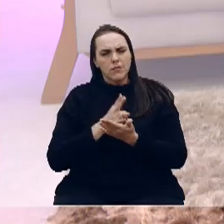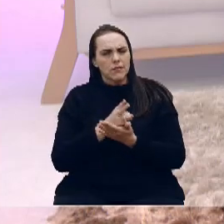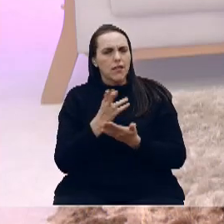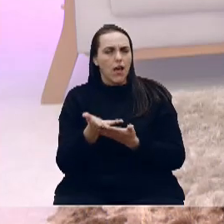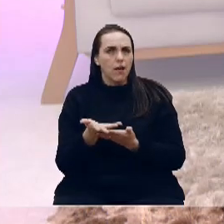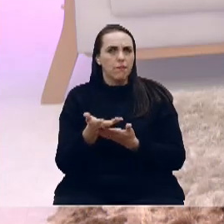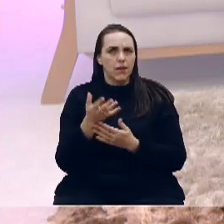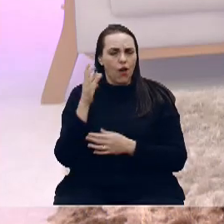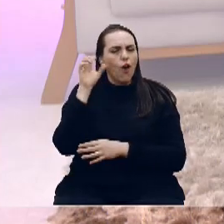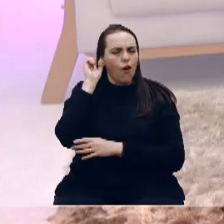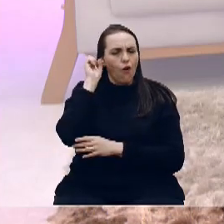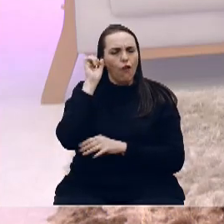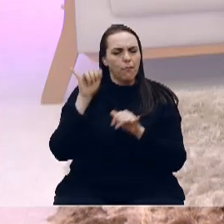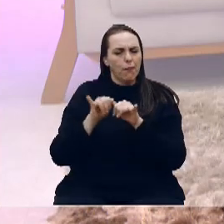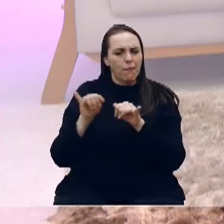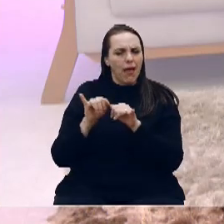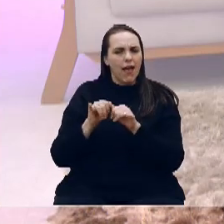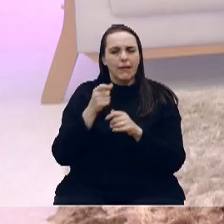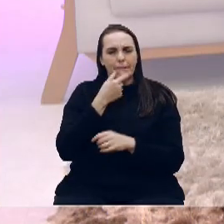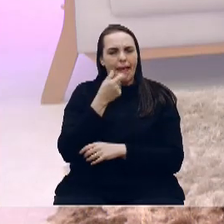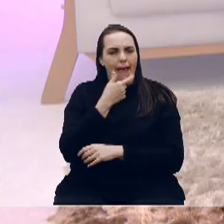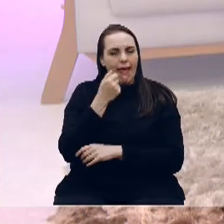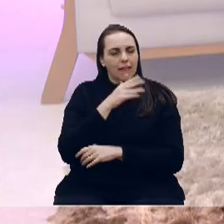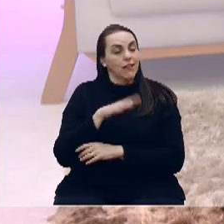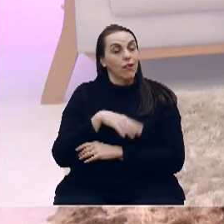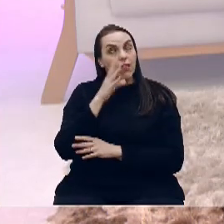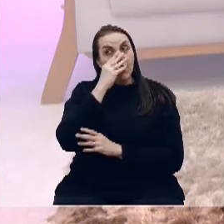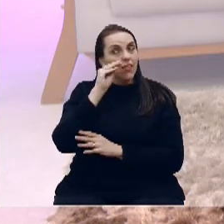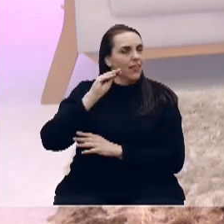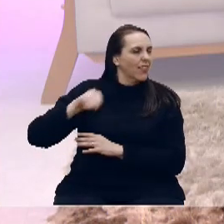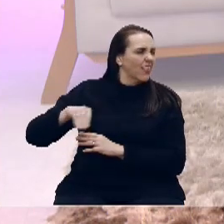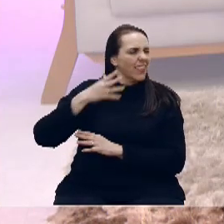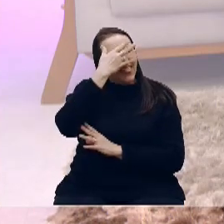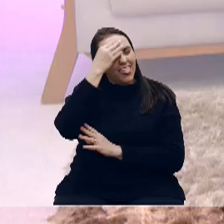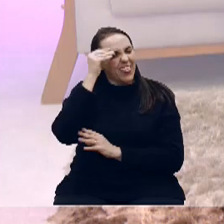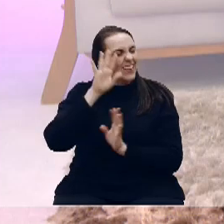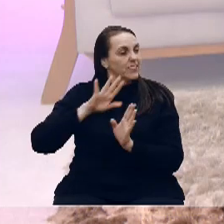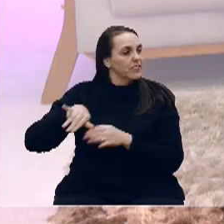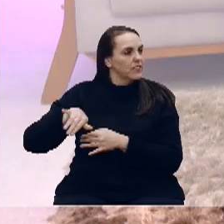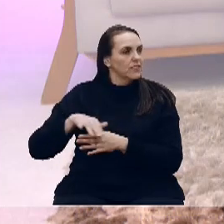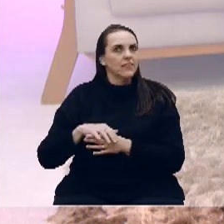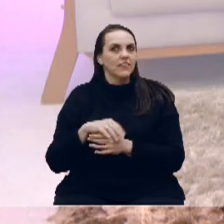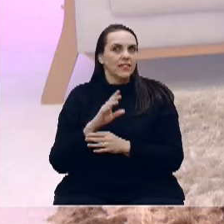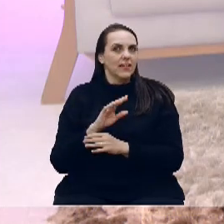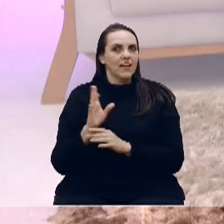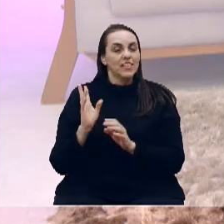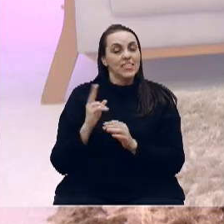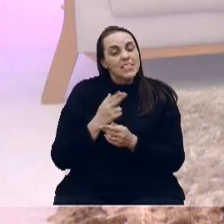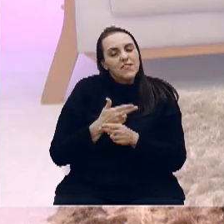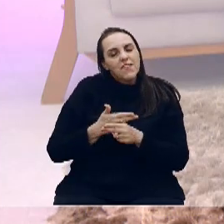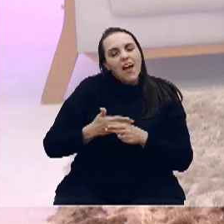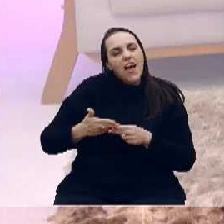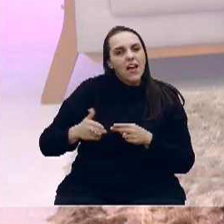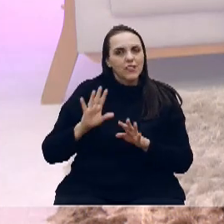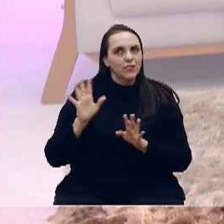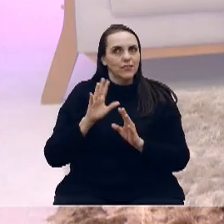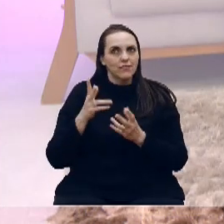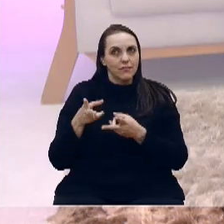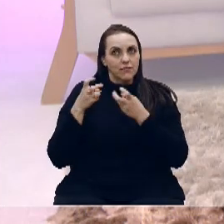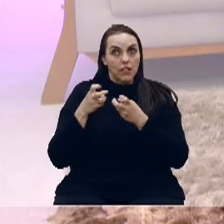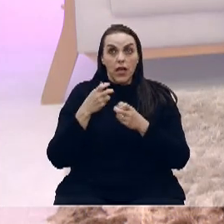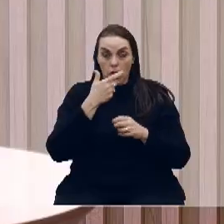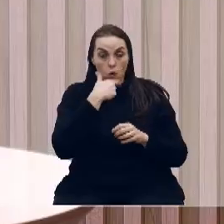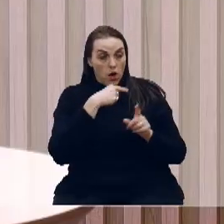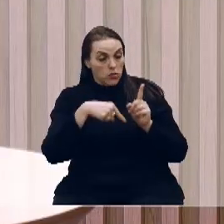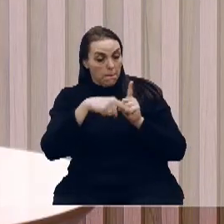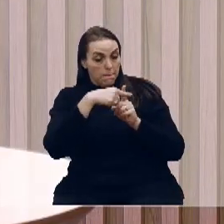eu ouço as piadinhas, eu finjo que não ouço, viro as costas e saio. Eu acho que esse é um ponto positivo. Como tu